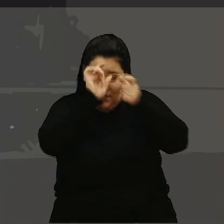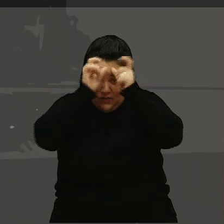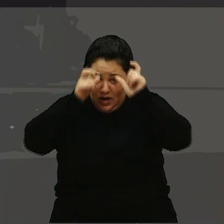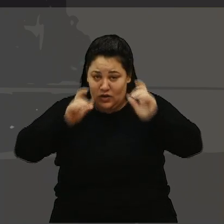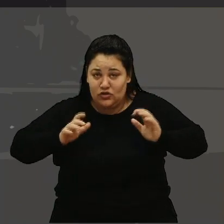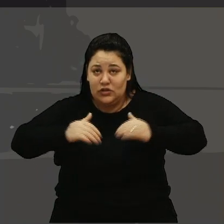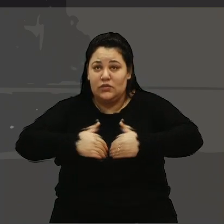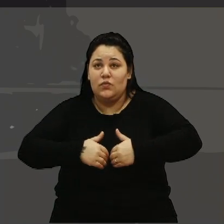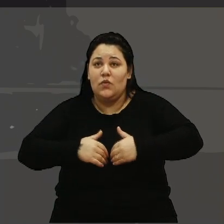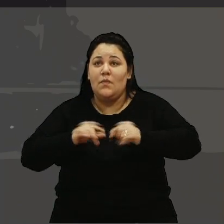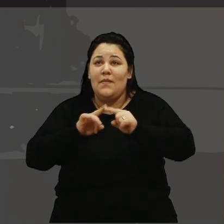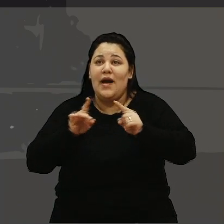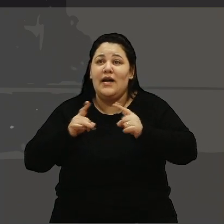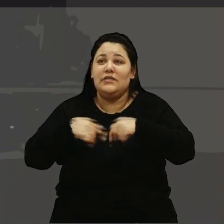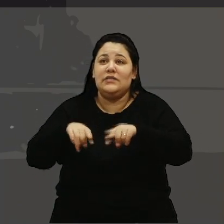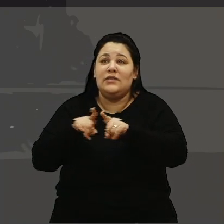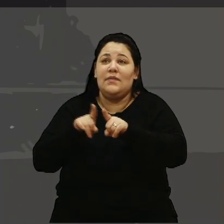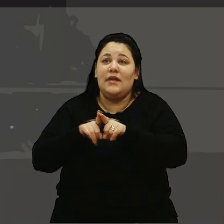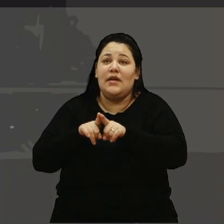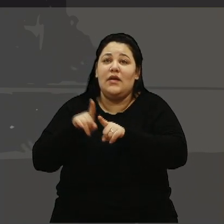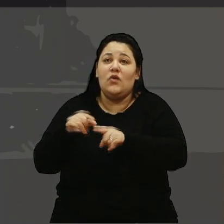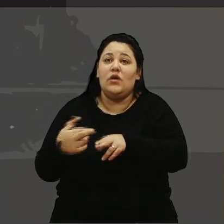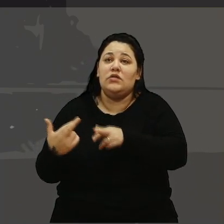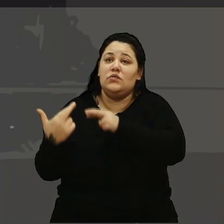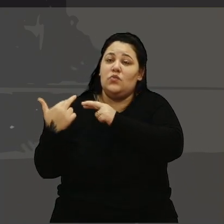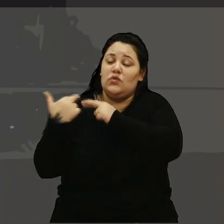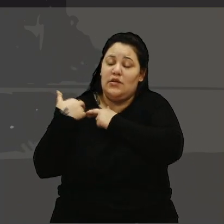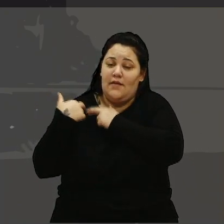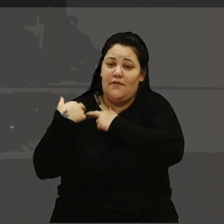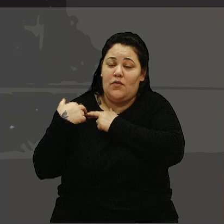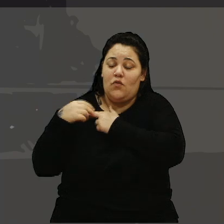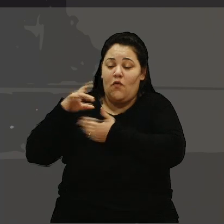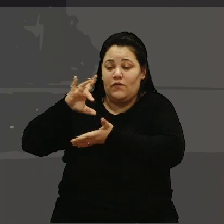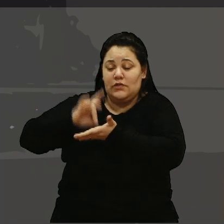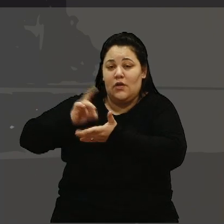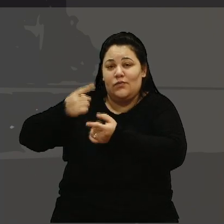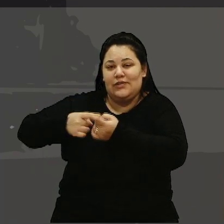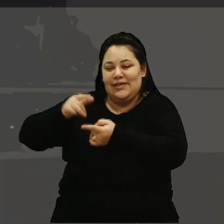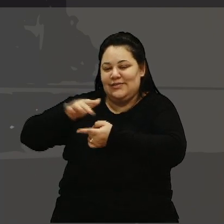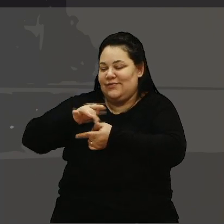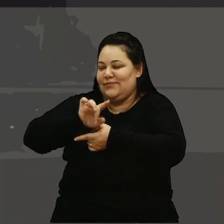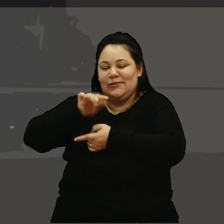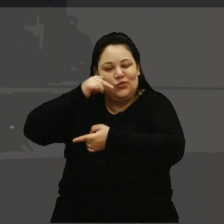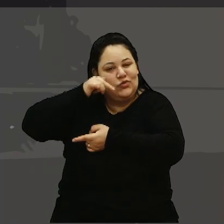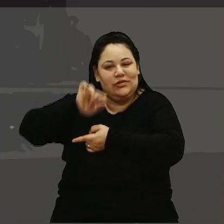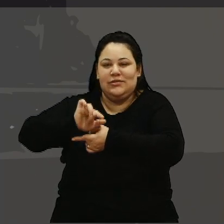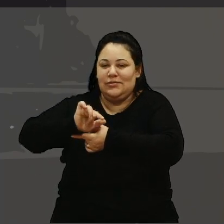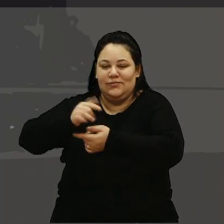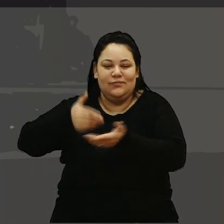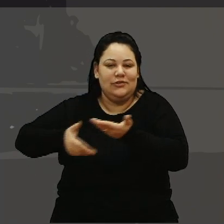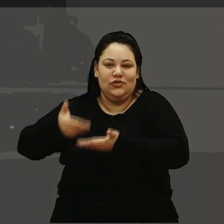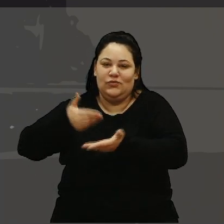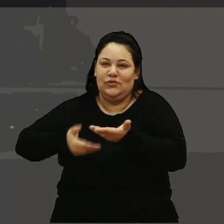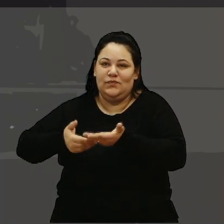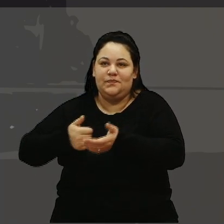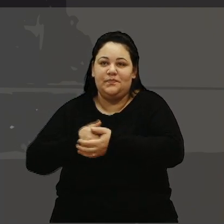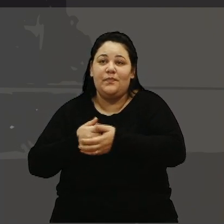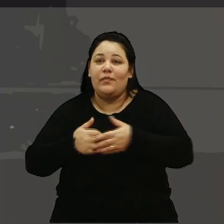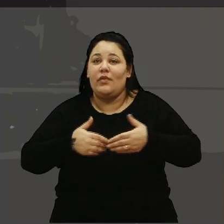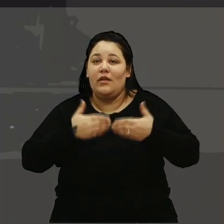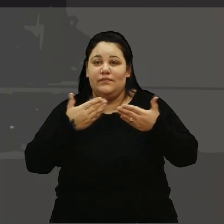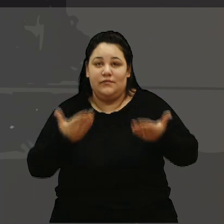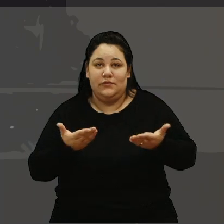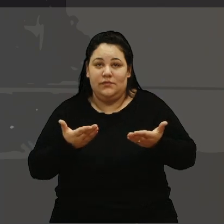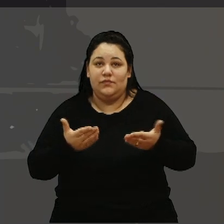autista, mas também para o seu responsável legal, porque muitas vezes não consegue esse atendimento. Então, o que diz